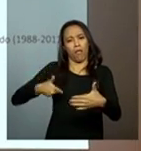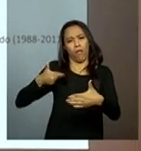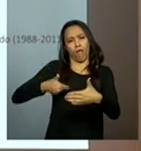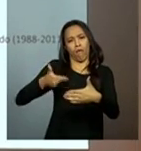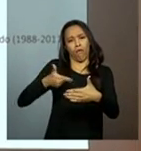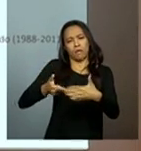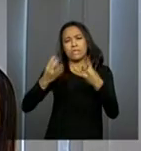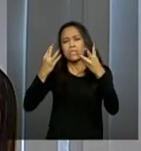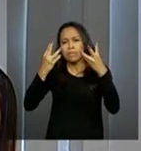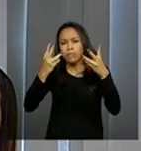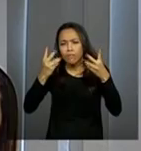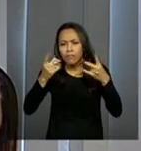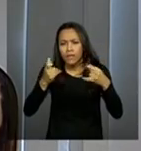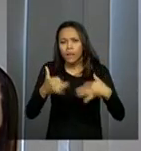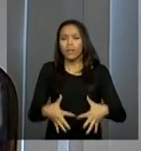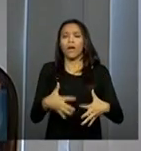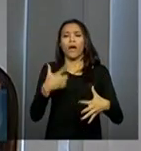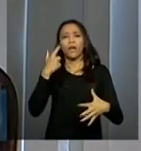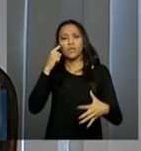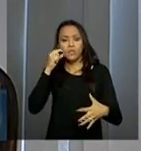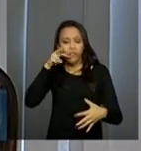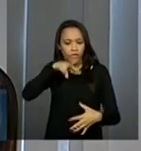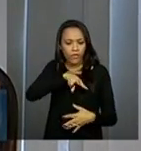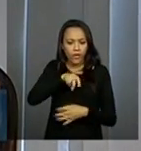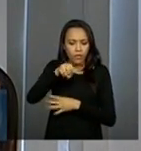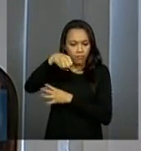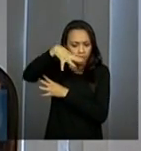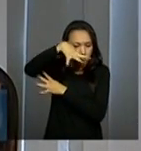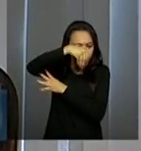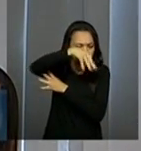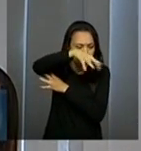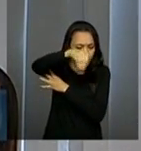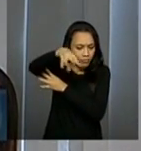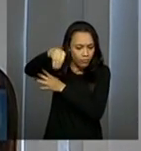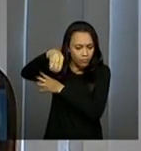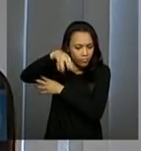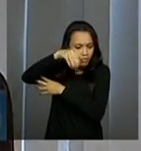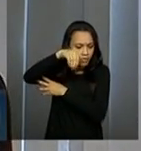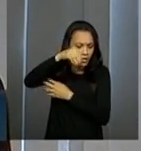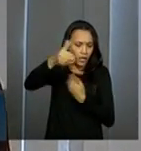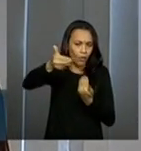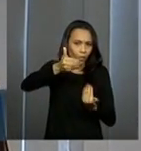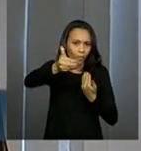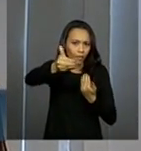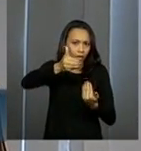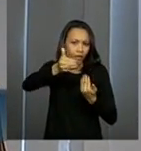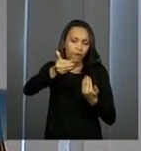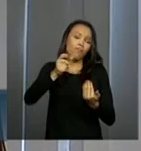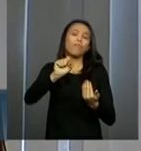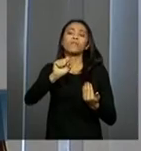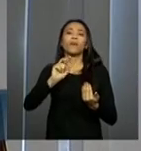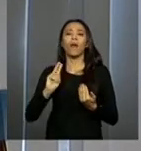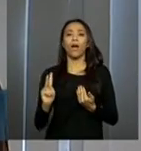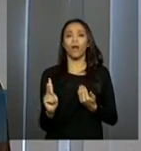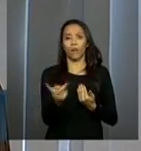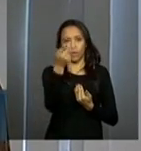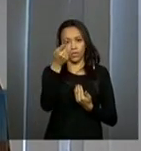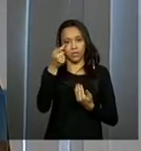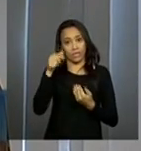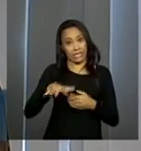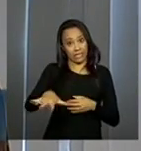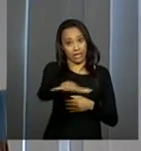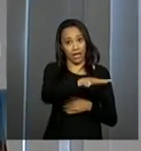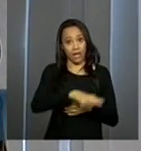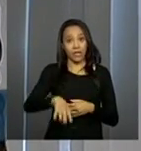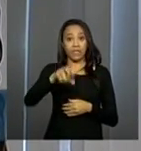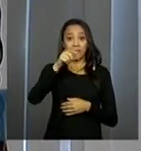extremamente detalhado, né, de olhar cada imagem e tentar associar com essa imagem o que está acontecendo nessa grande área de